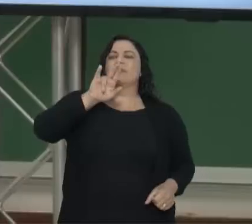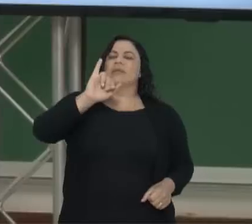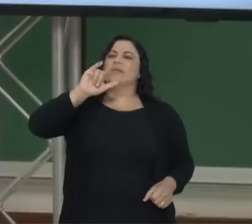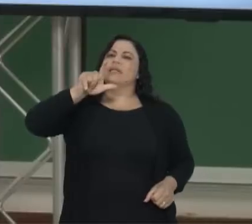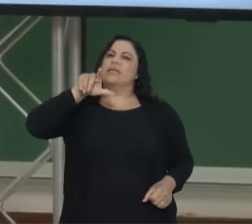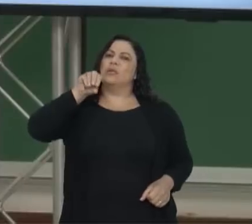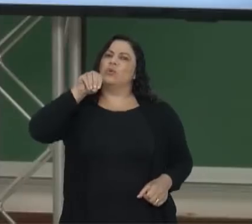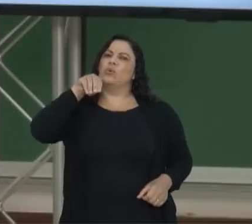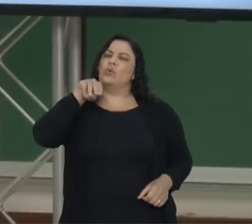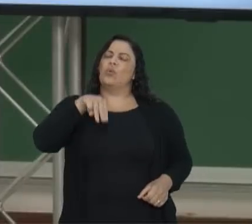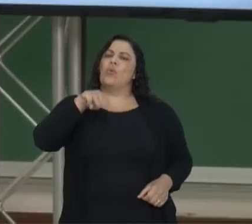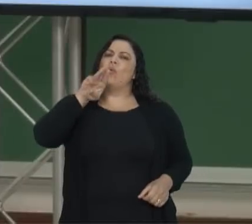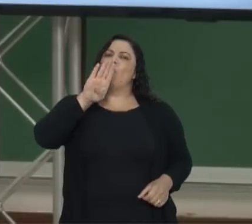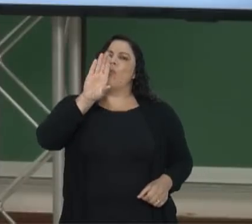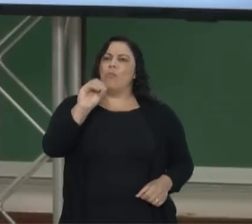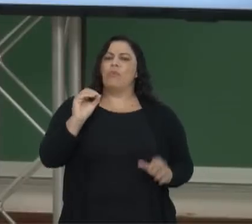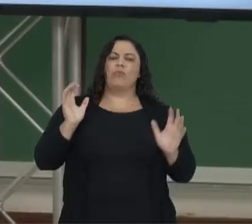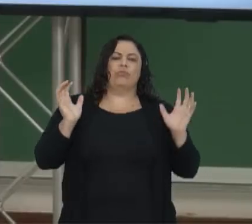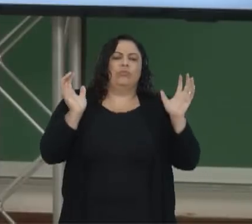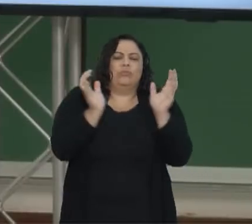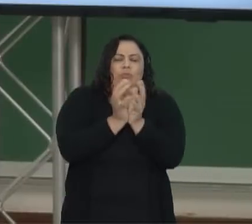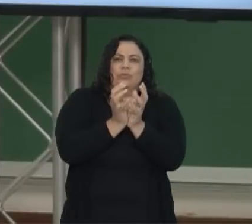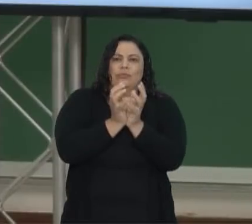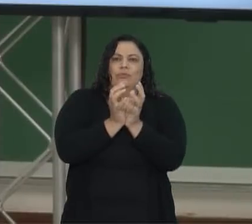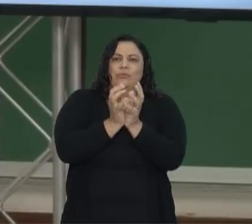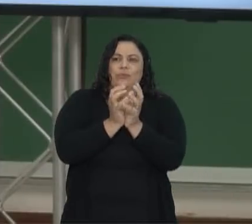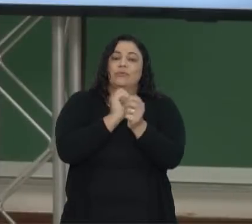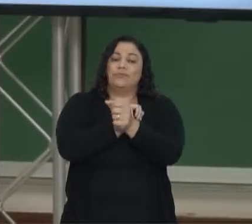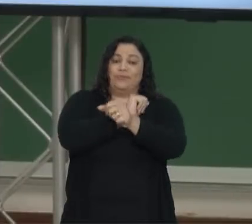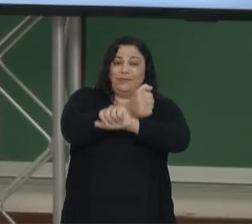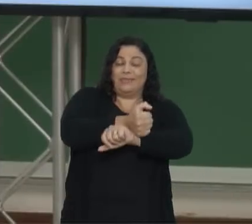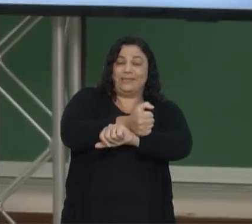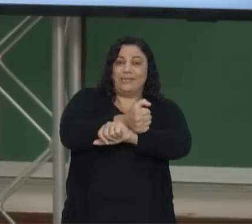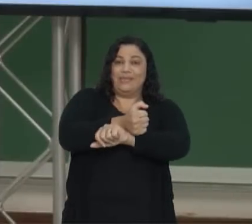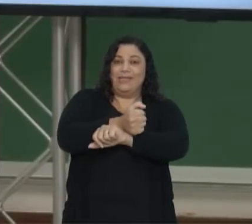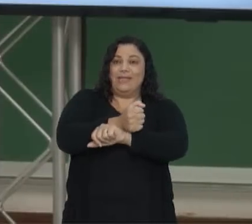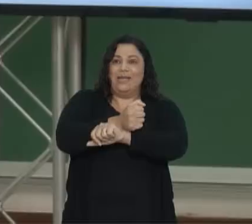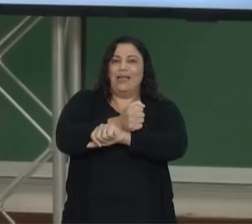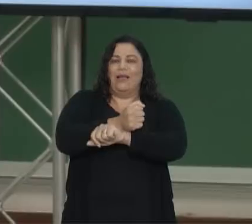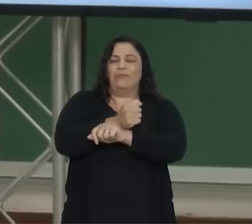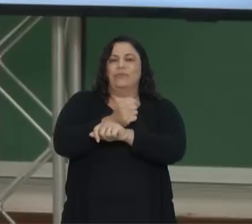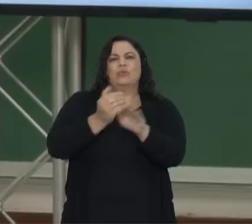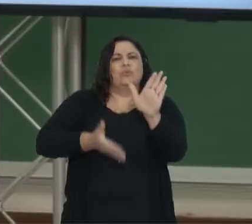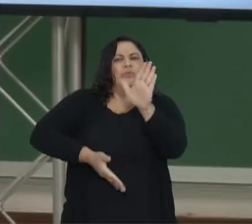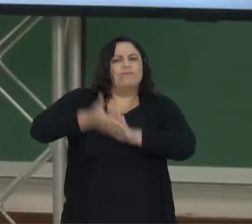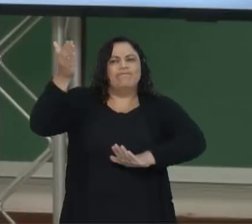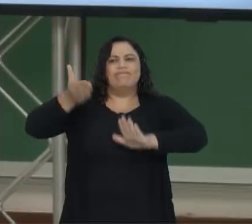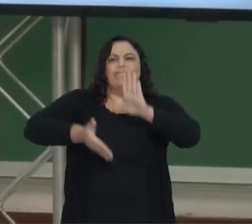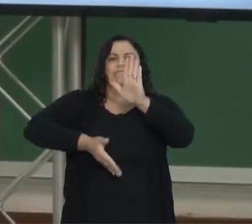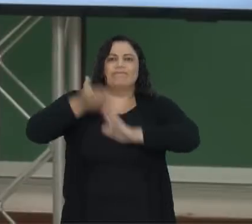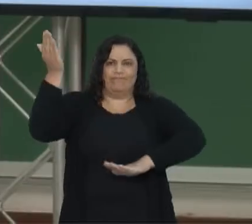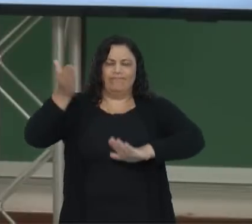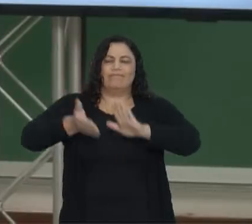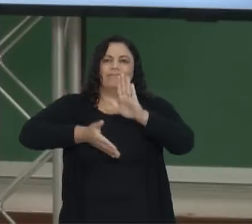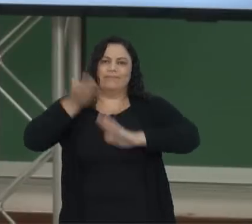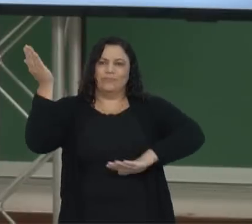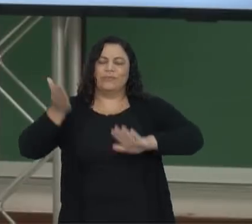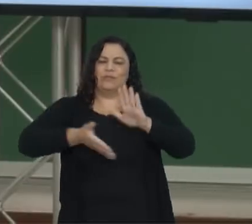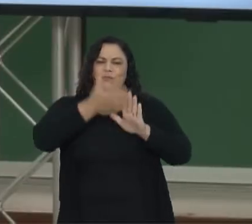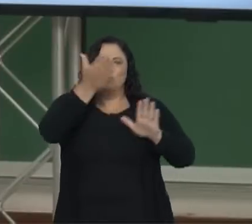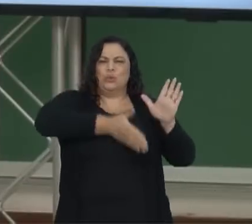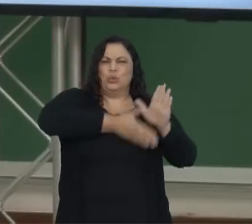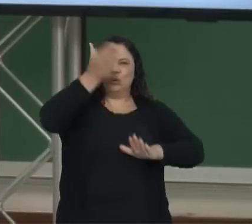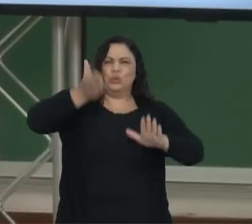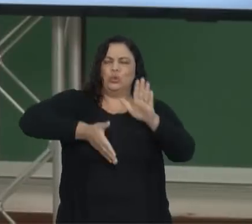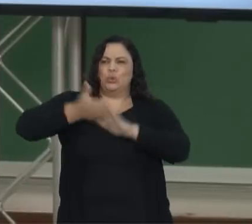das fazendas, eles iam para o meio da floresta, para determinadas áreas, e ali eles se reuniam, né, como se ficassem